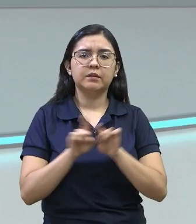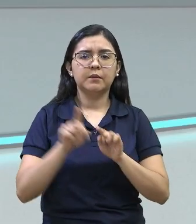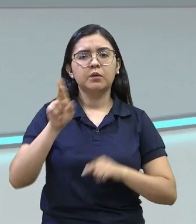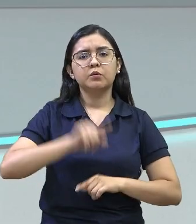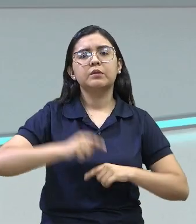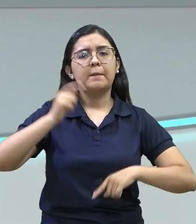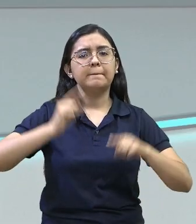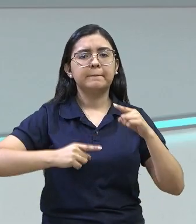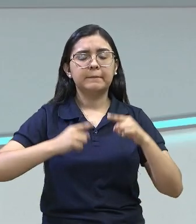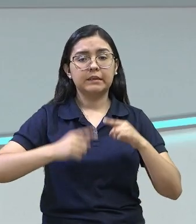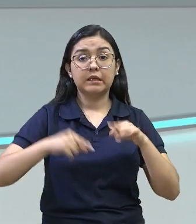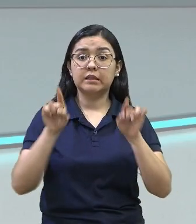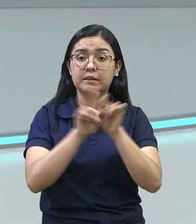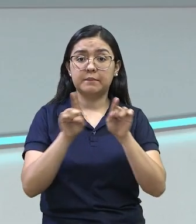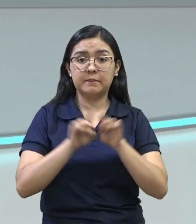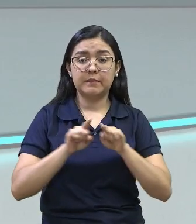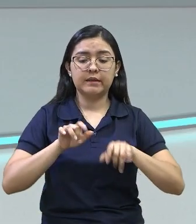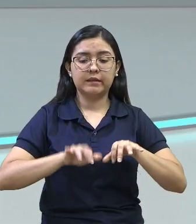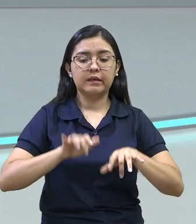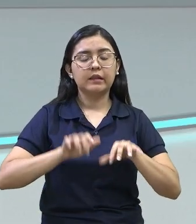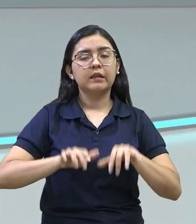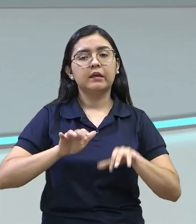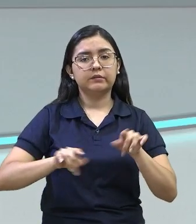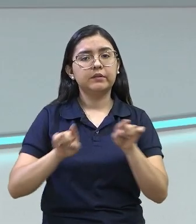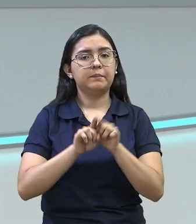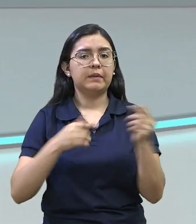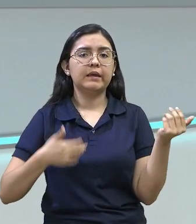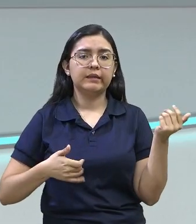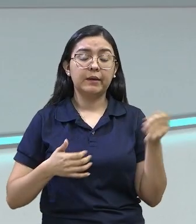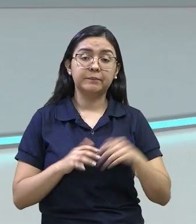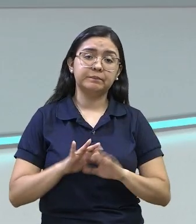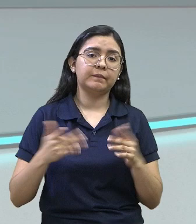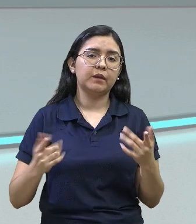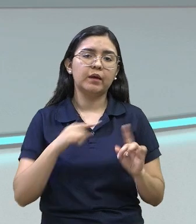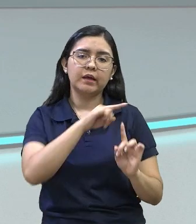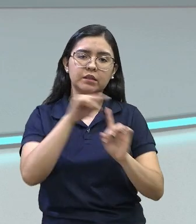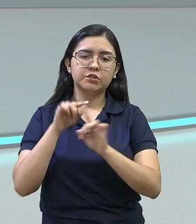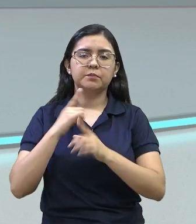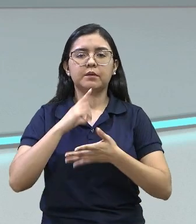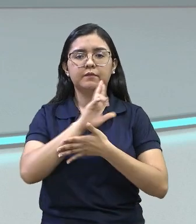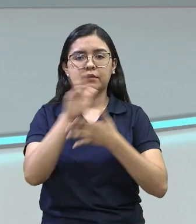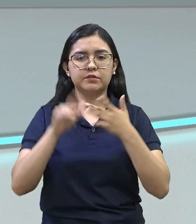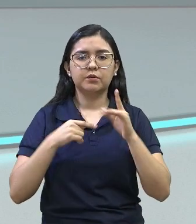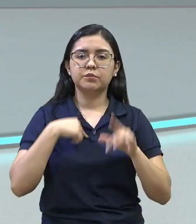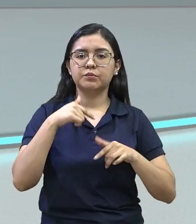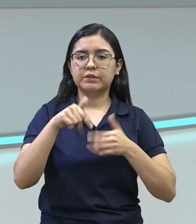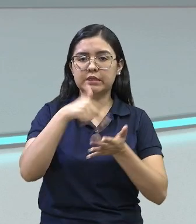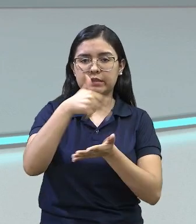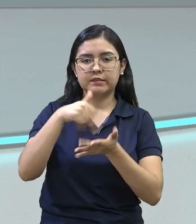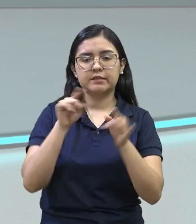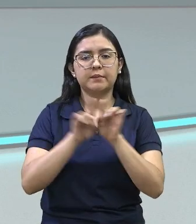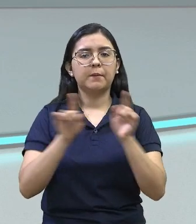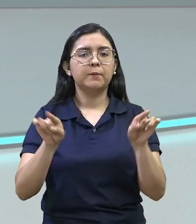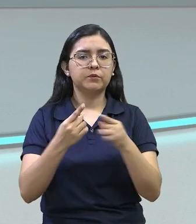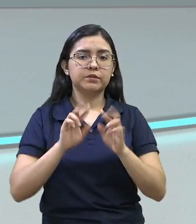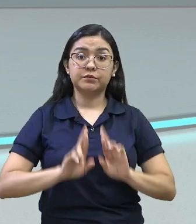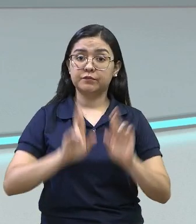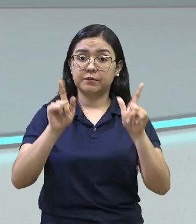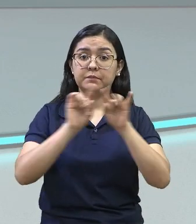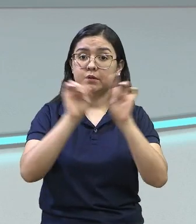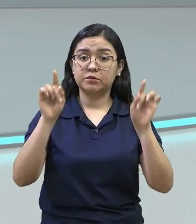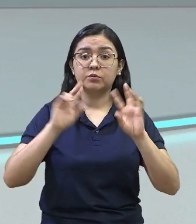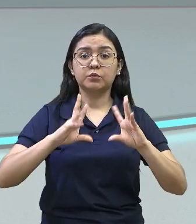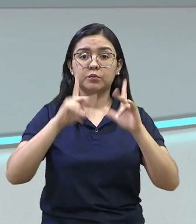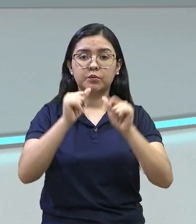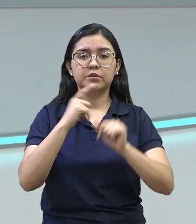bateria, teclado e até guitarra também. Então, cada tipo tem variações de dança e musicalidade, mas todos